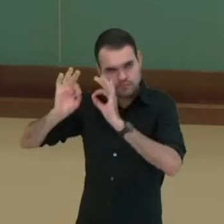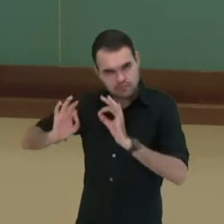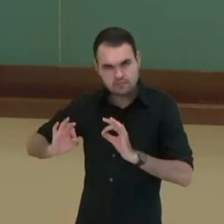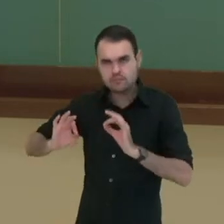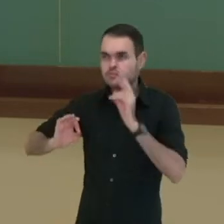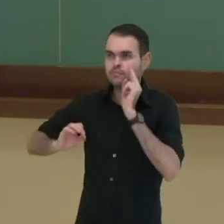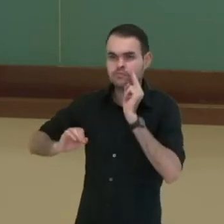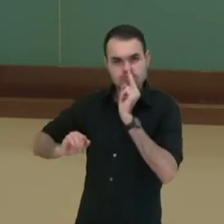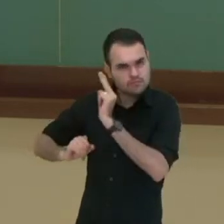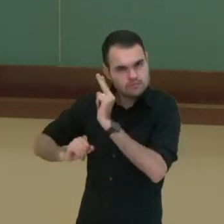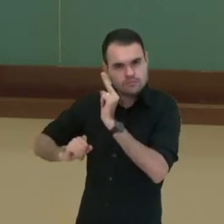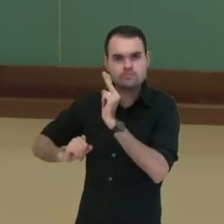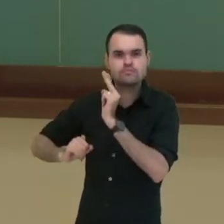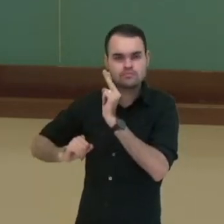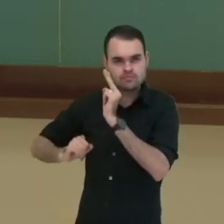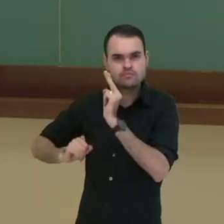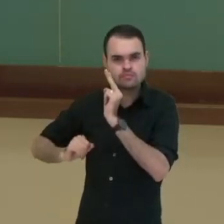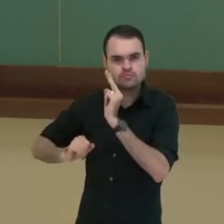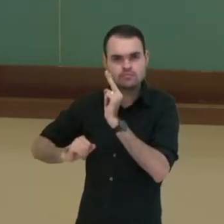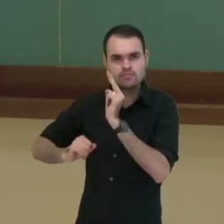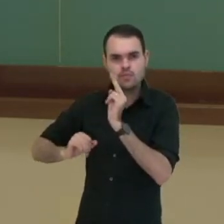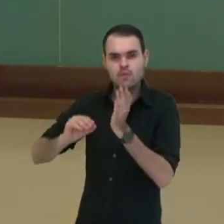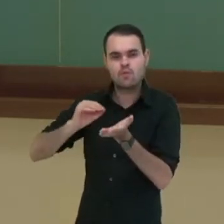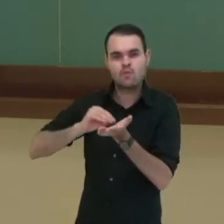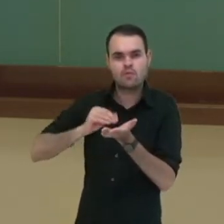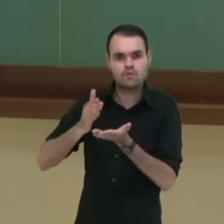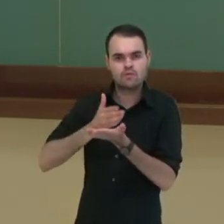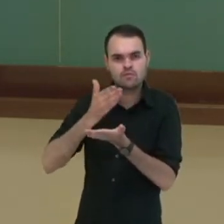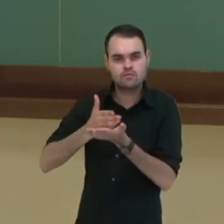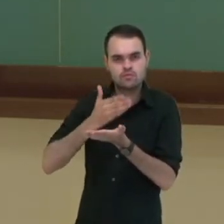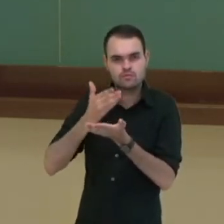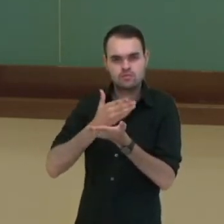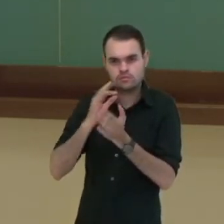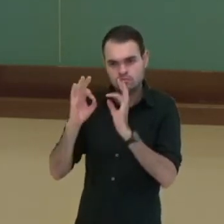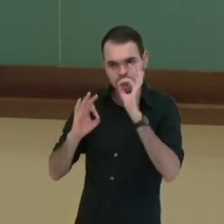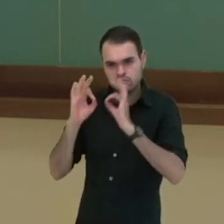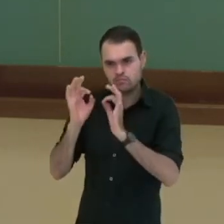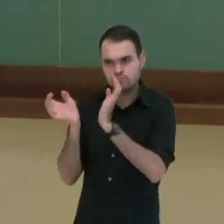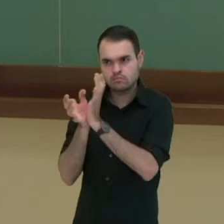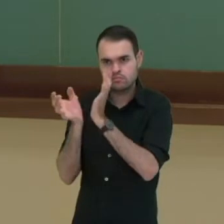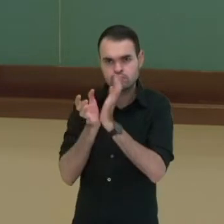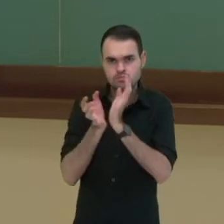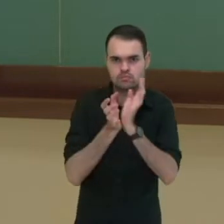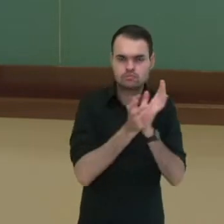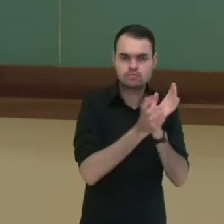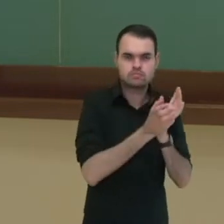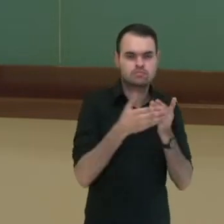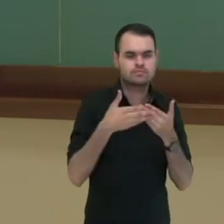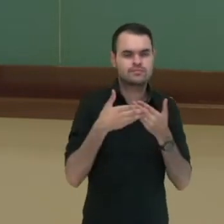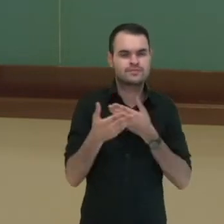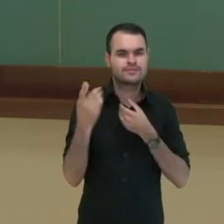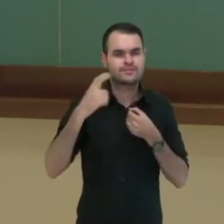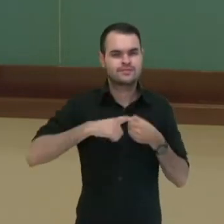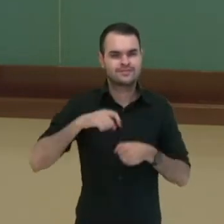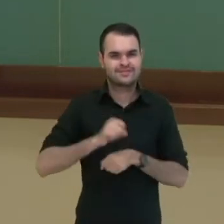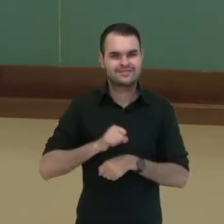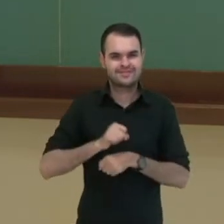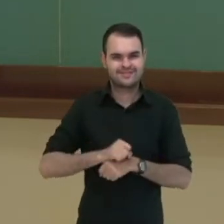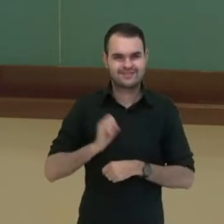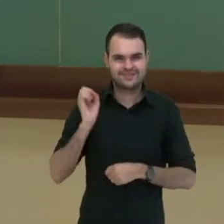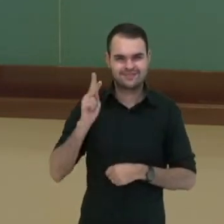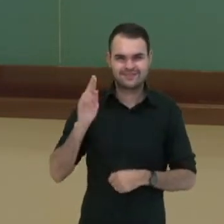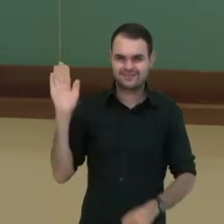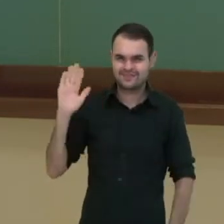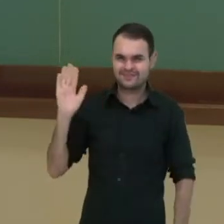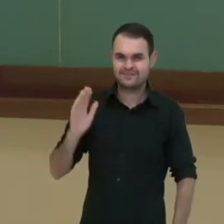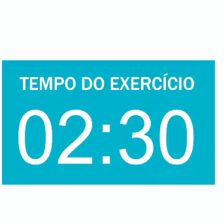tá? Para você, então, colocar no seu caderno essa organização, essa classificação dos seres vivos, e eu já volto. Estou te esperando aqui, ok? Até